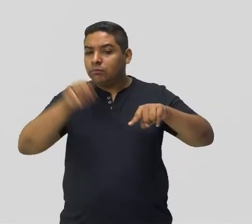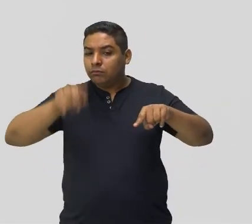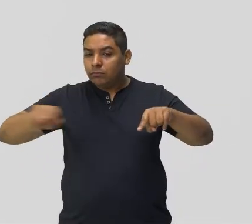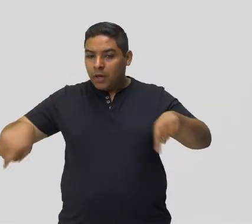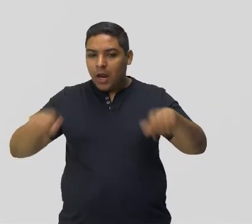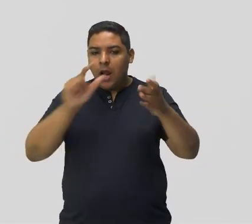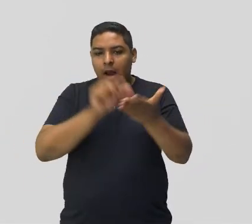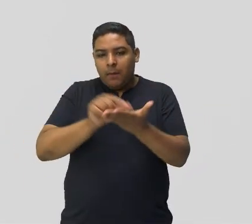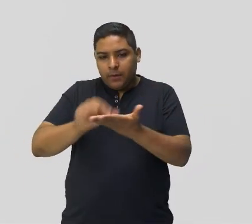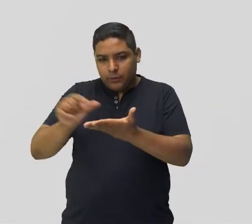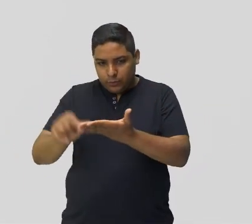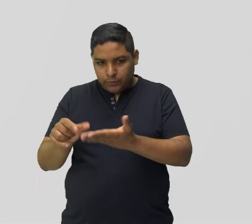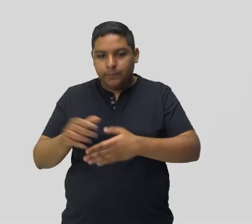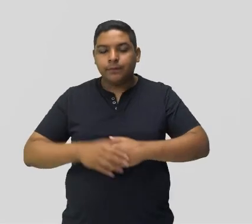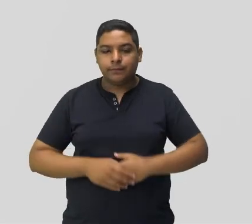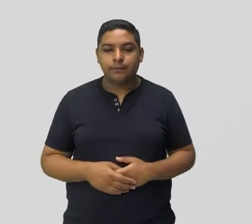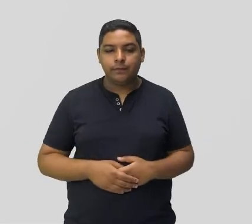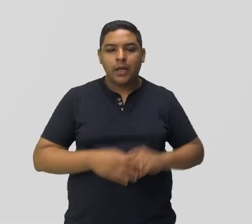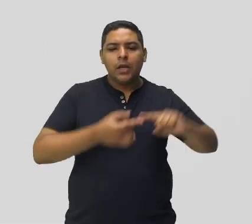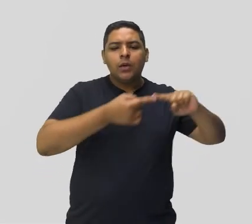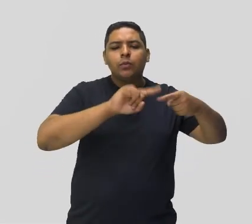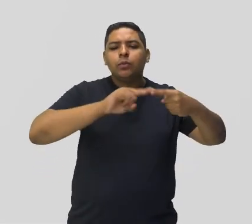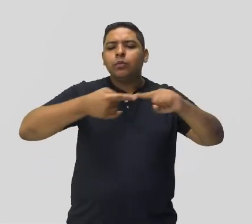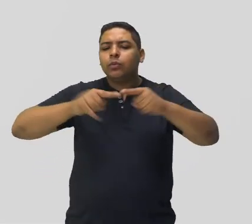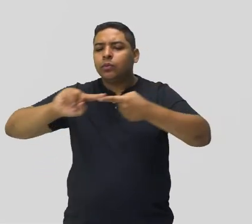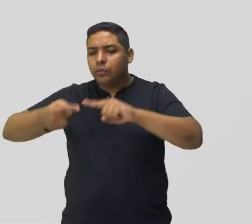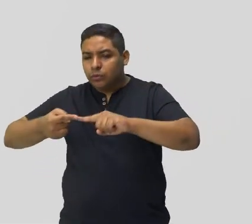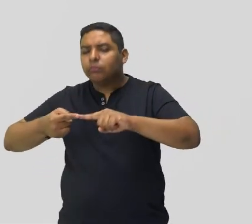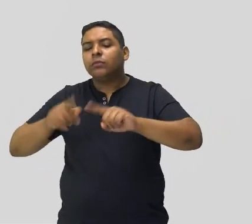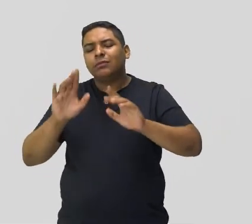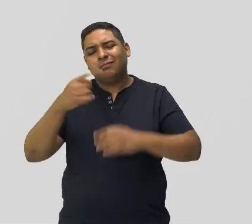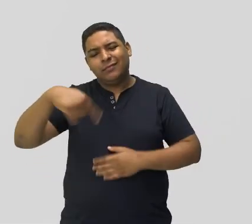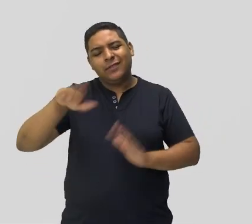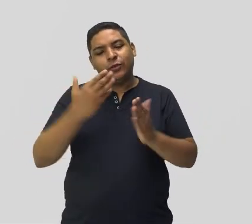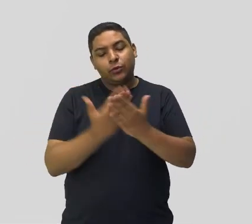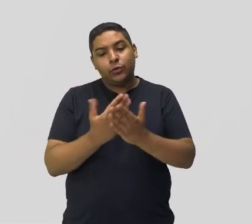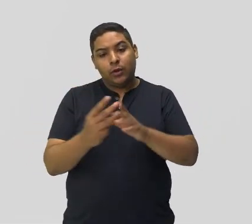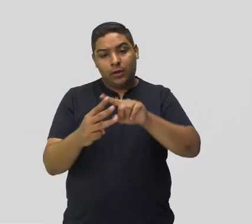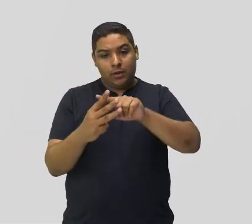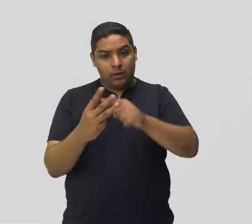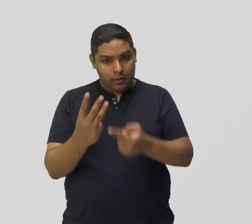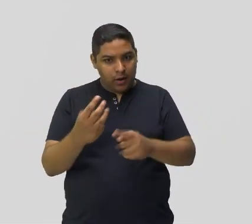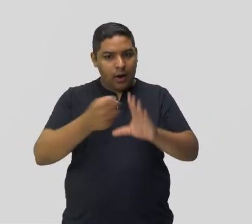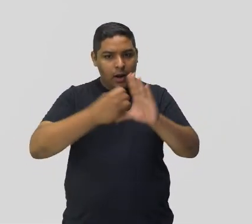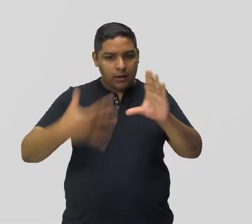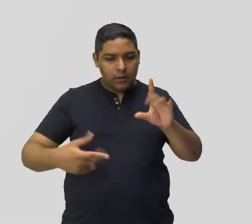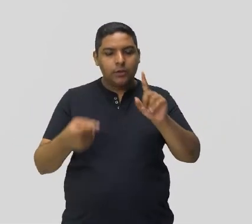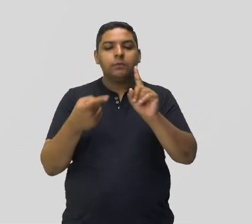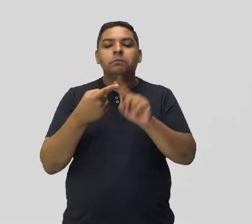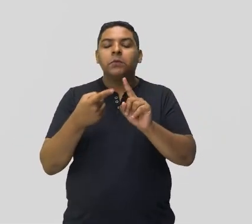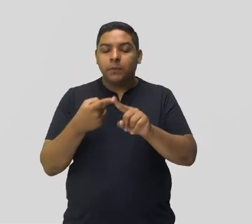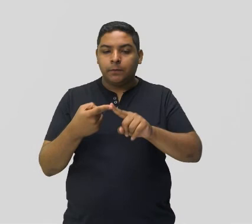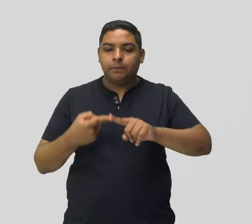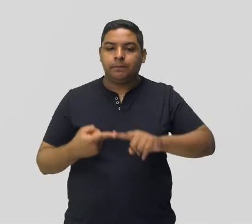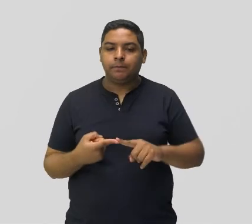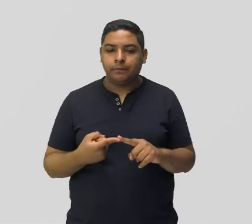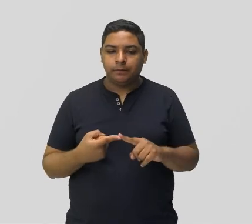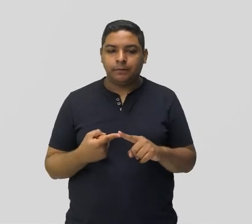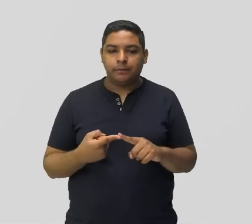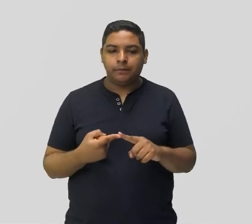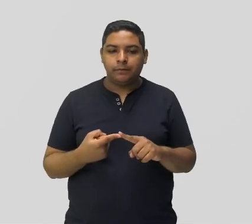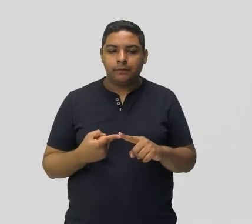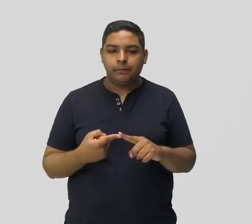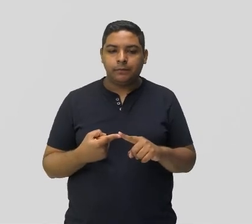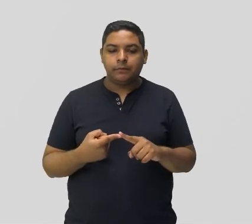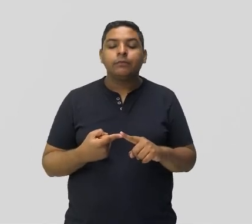de capacitores. Olha só, a associação que a gente estudou tem 3 características. Vamos relembrá-las agora. Primeira afirmativa